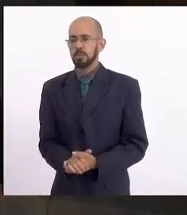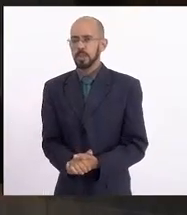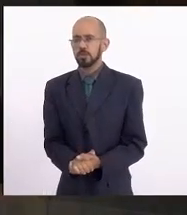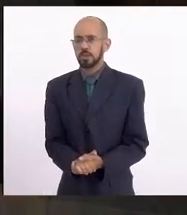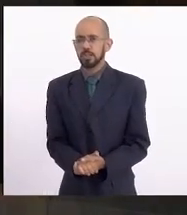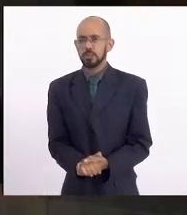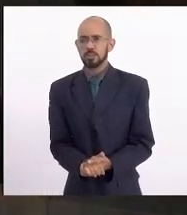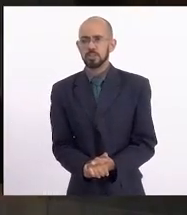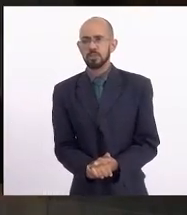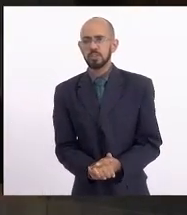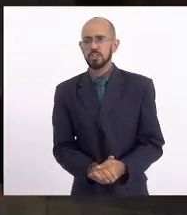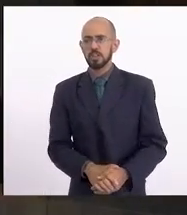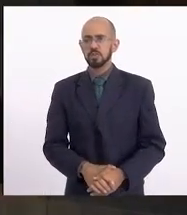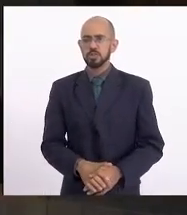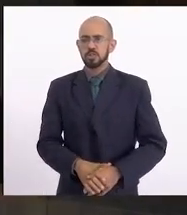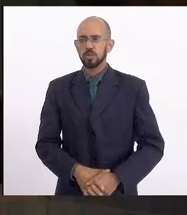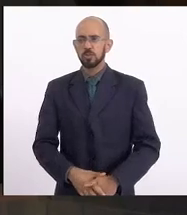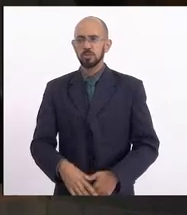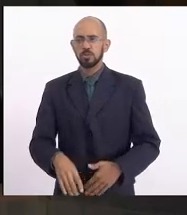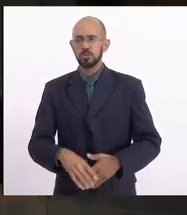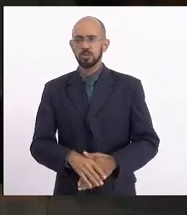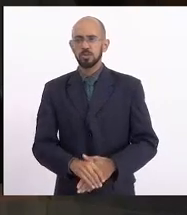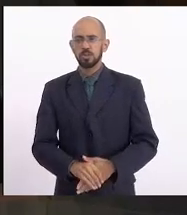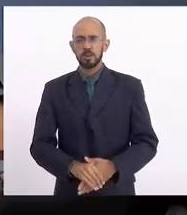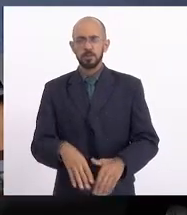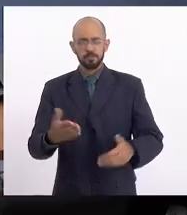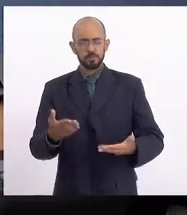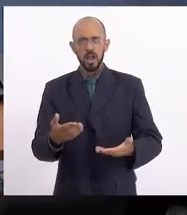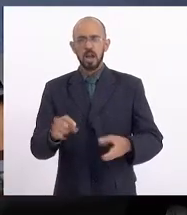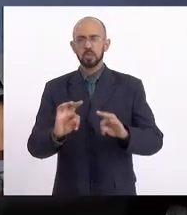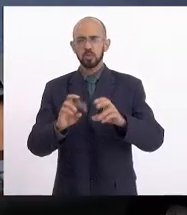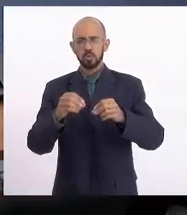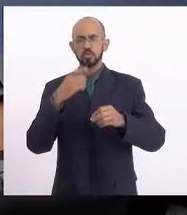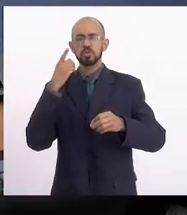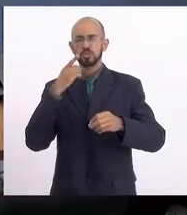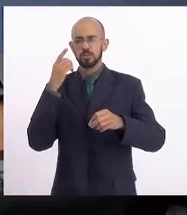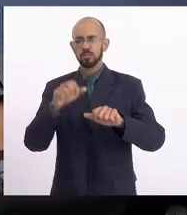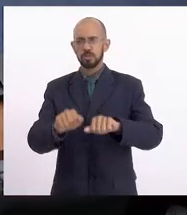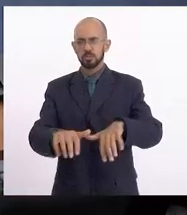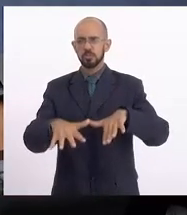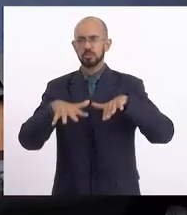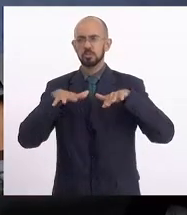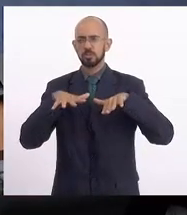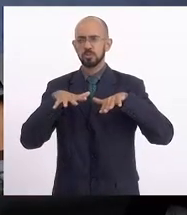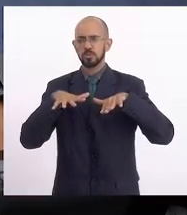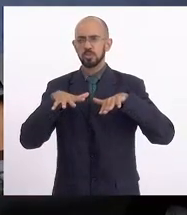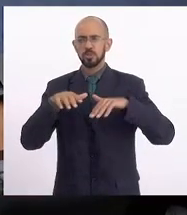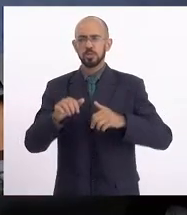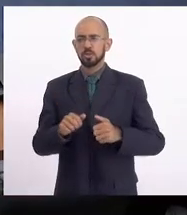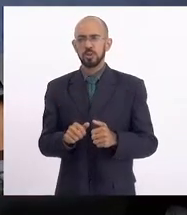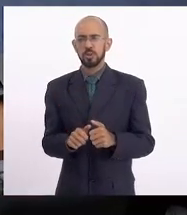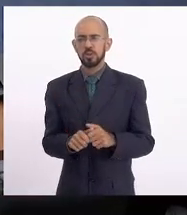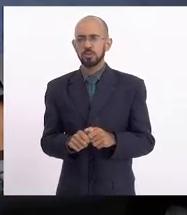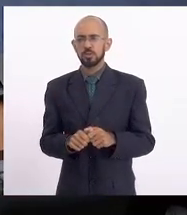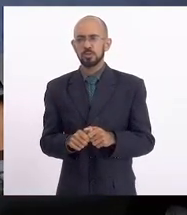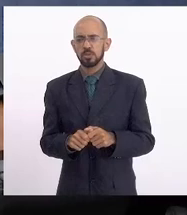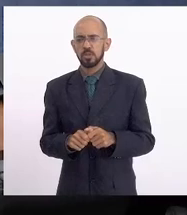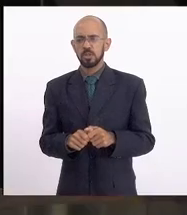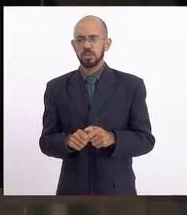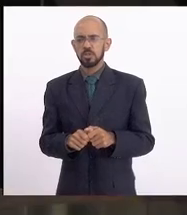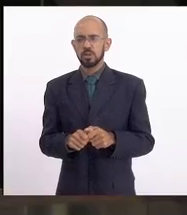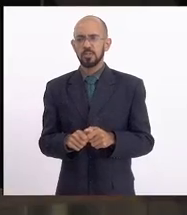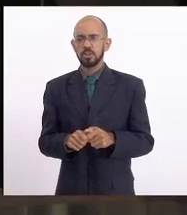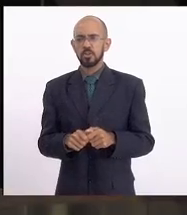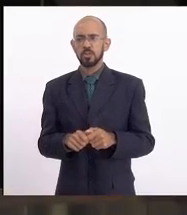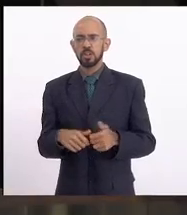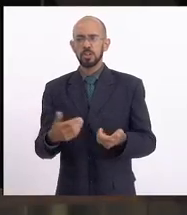que começam a ingressar no plenário virtual, cidadãs e cidadãos que nos acompanham pela TV Alerge, nos